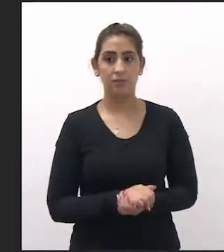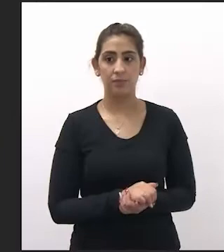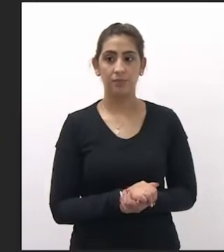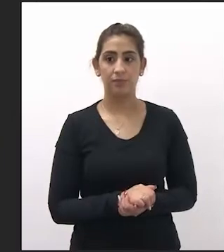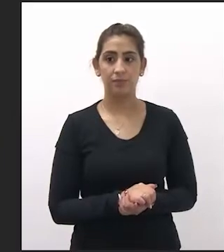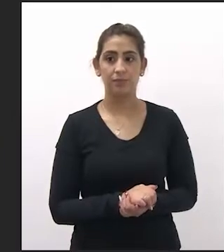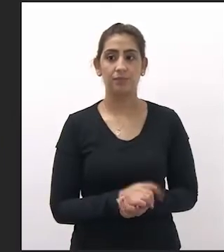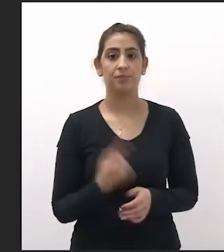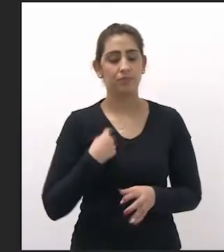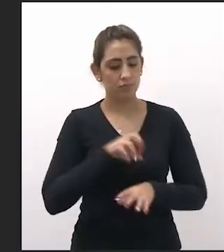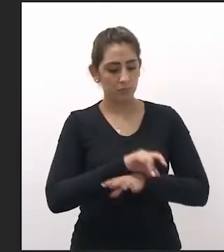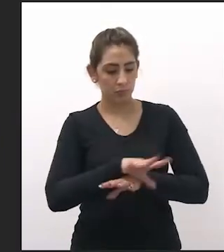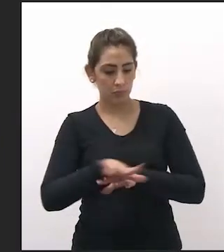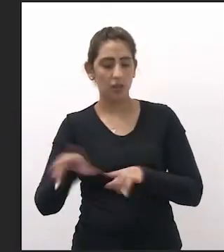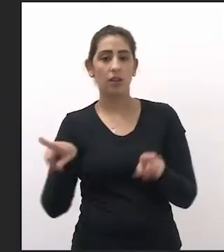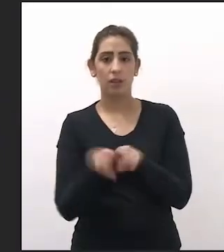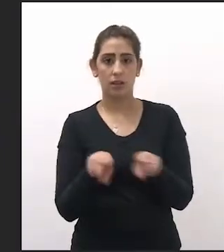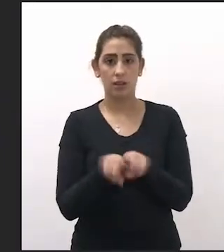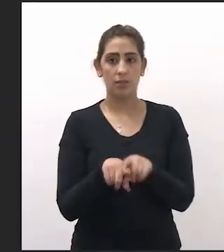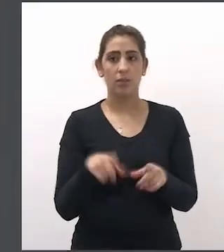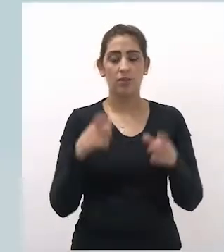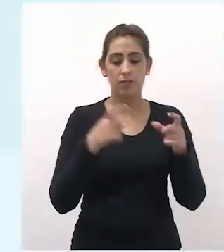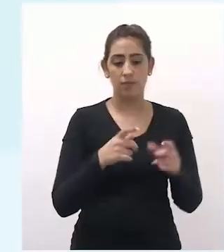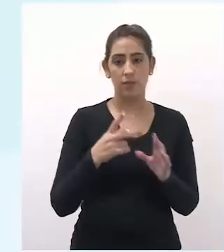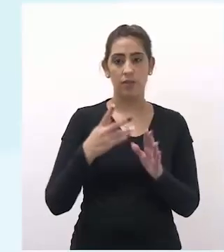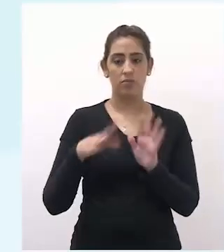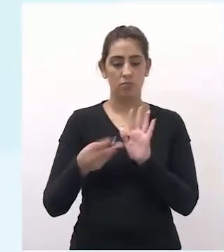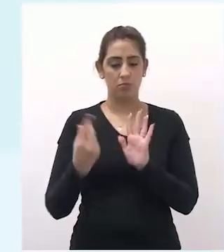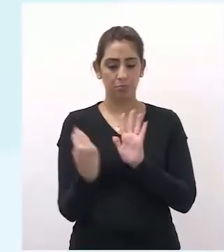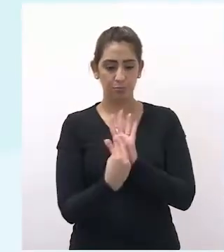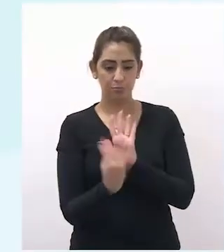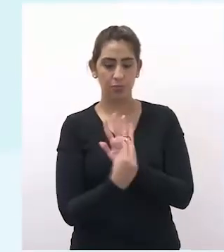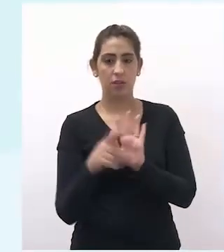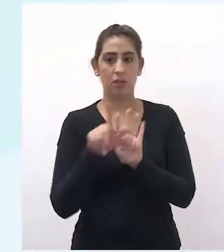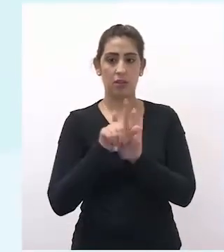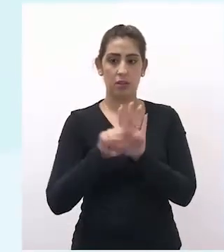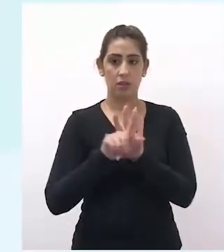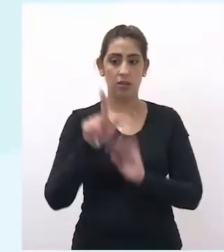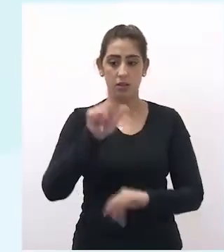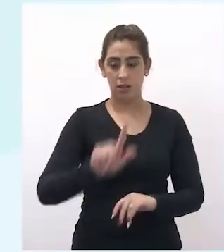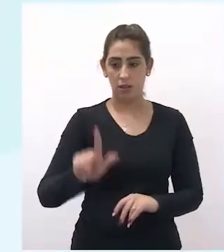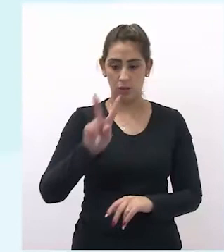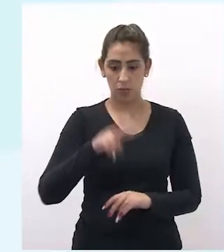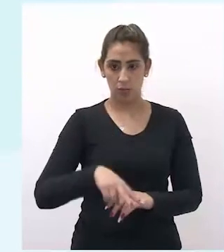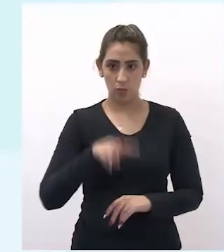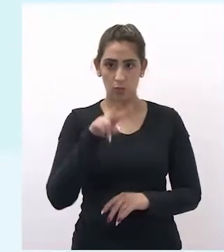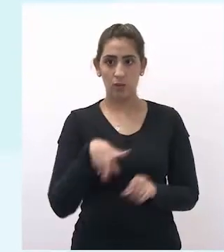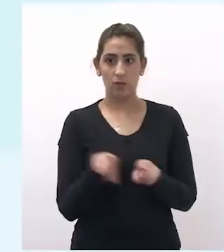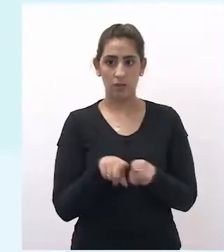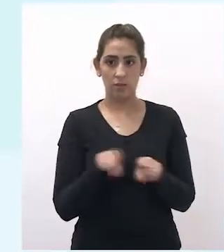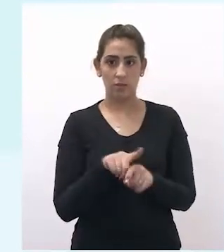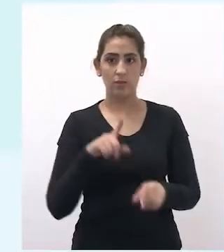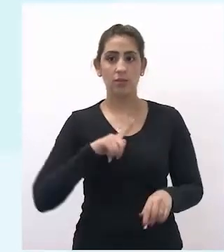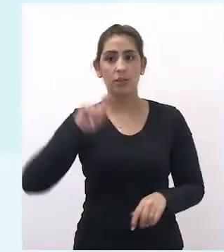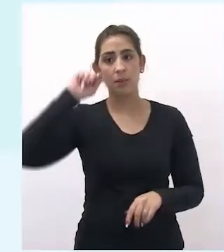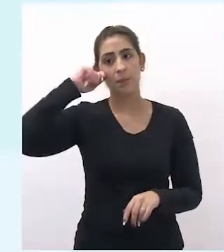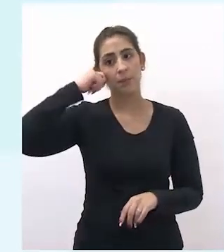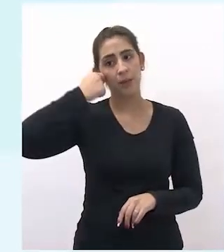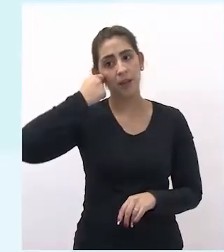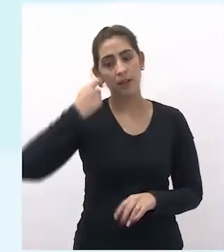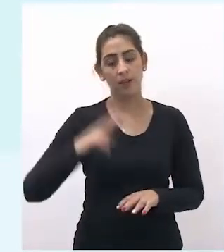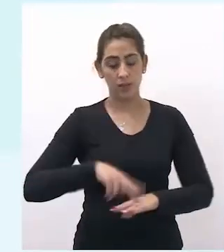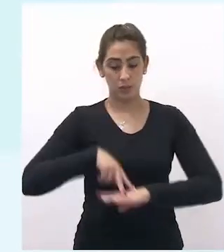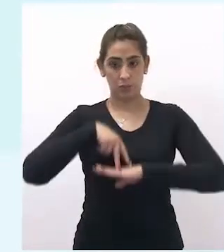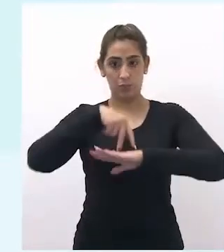também resenhas, indicação de leitura. Nós temos um quadro chamado Pretas em Destaque, no qual